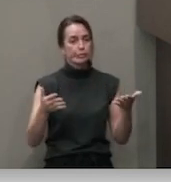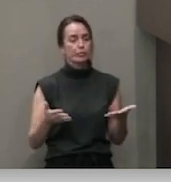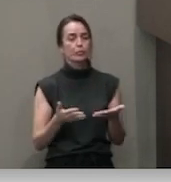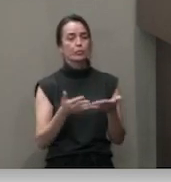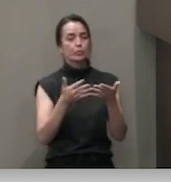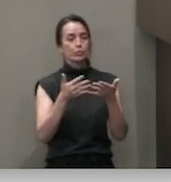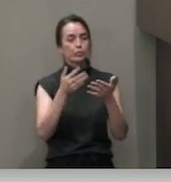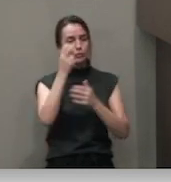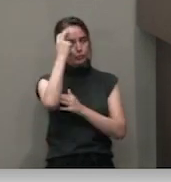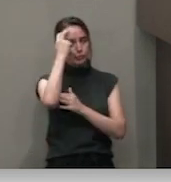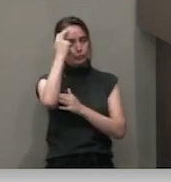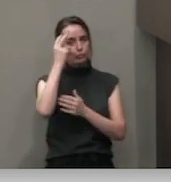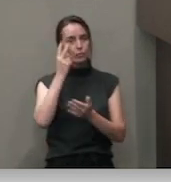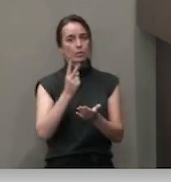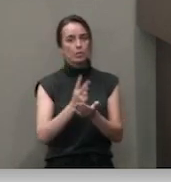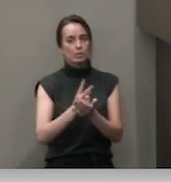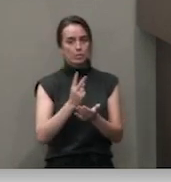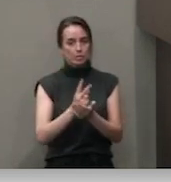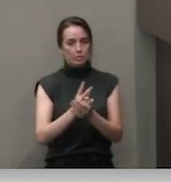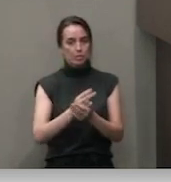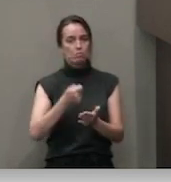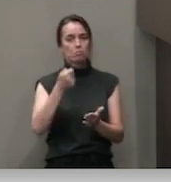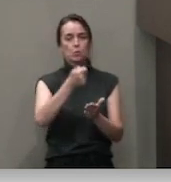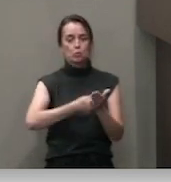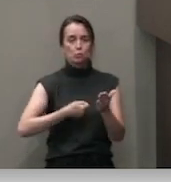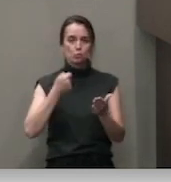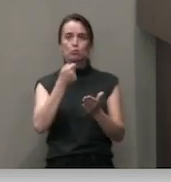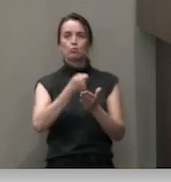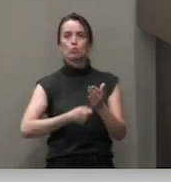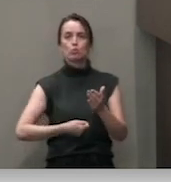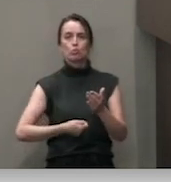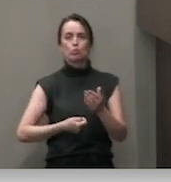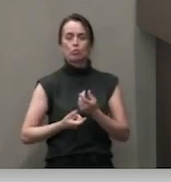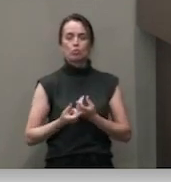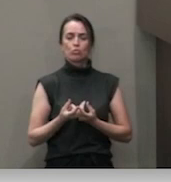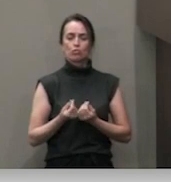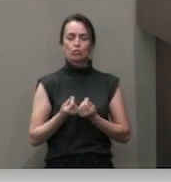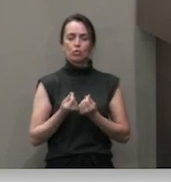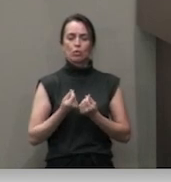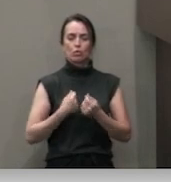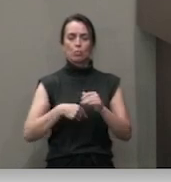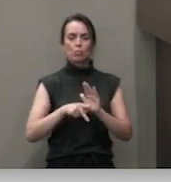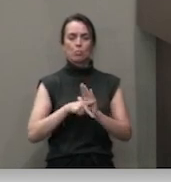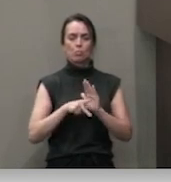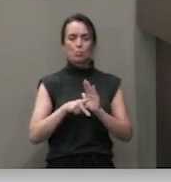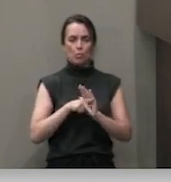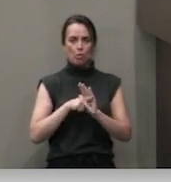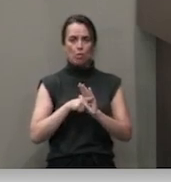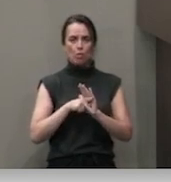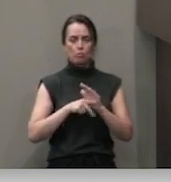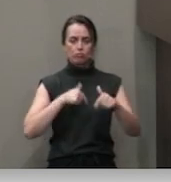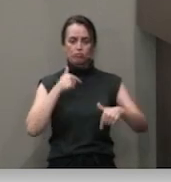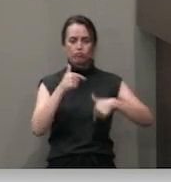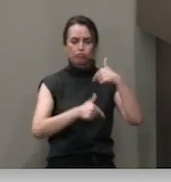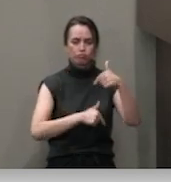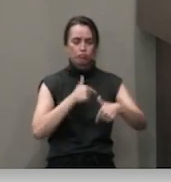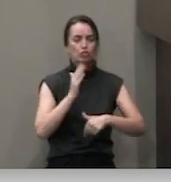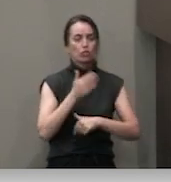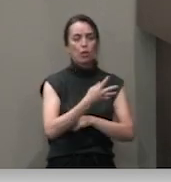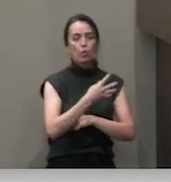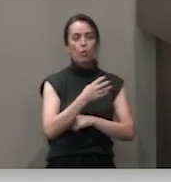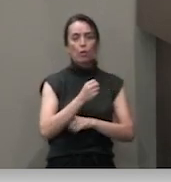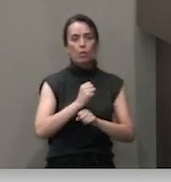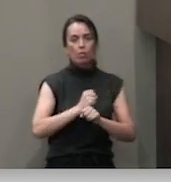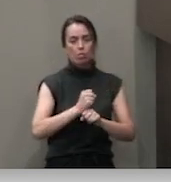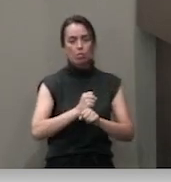sempre eh lutou sempre foi com o dinheiro dele com o trabalho dele o sor dele que há 40 anos ele está